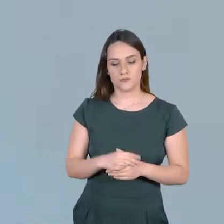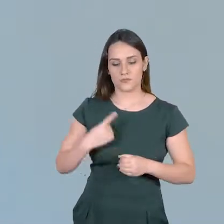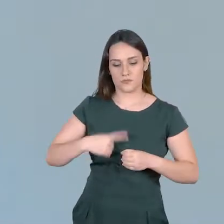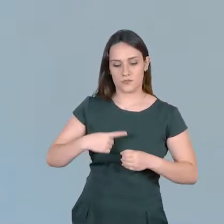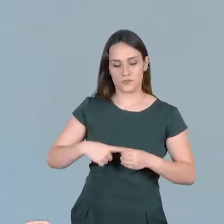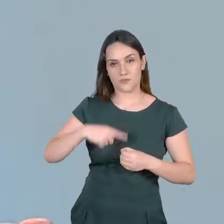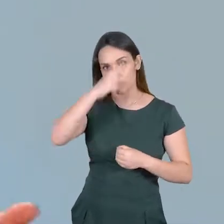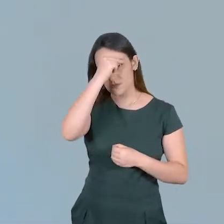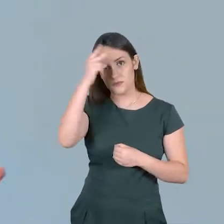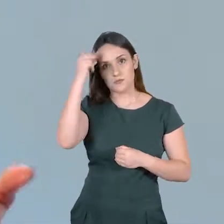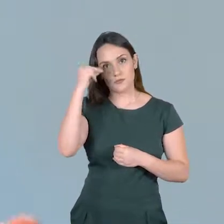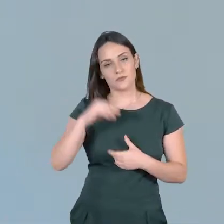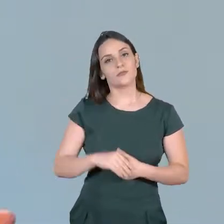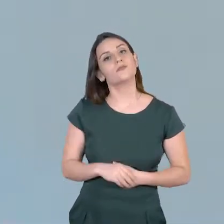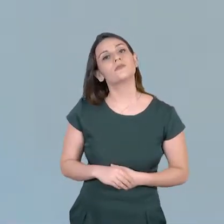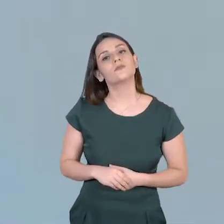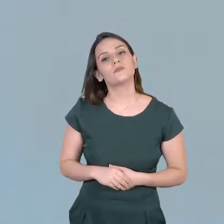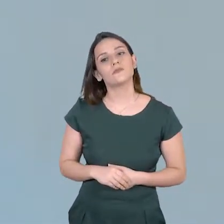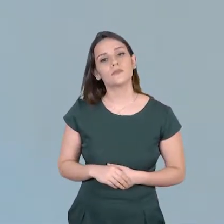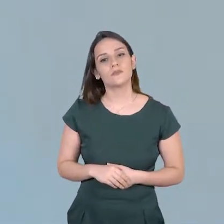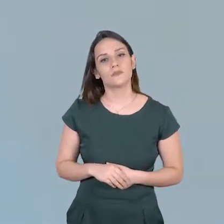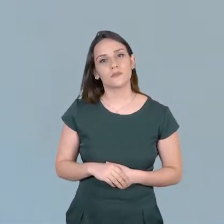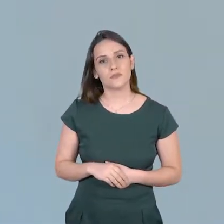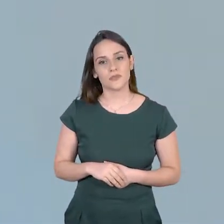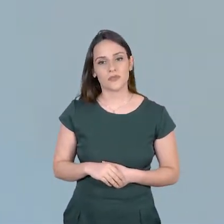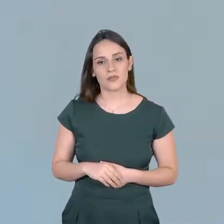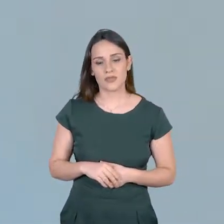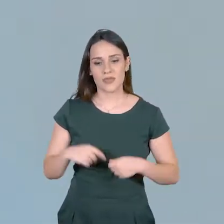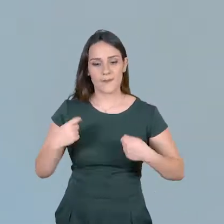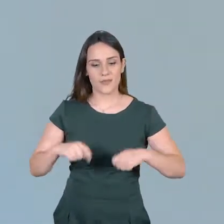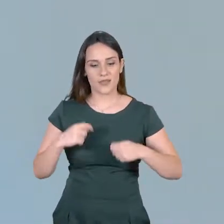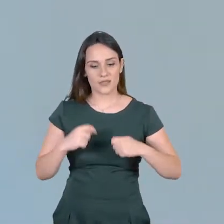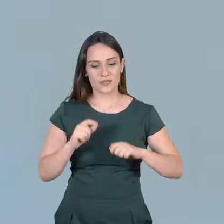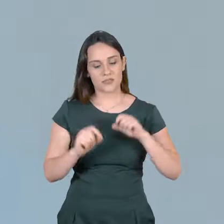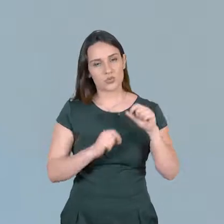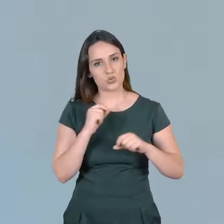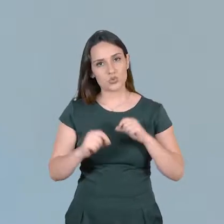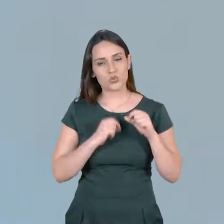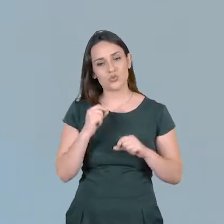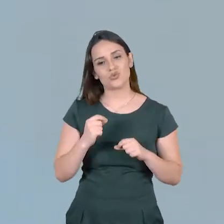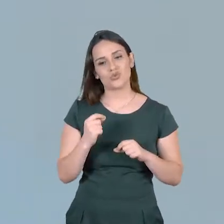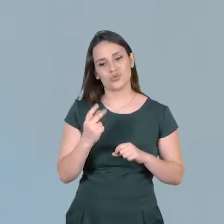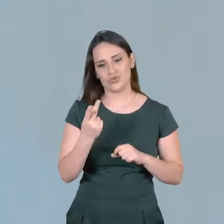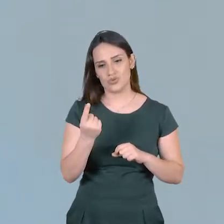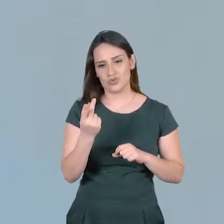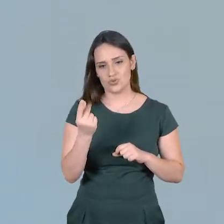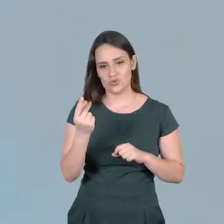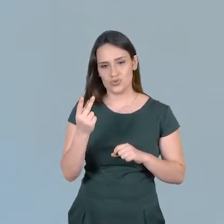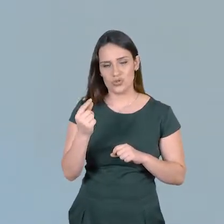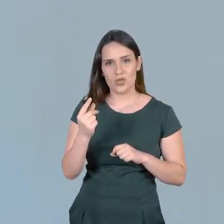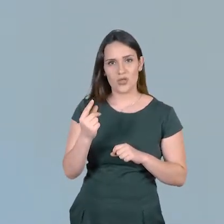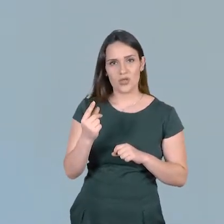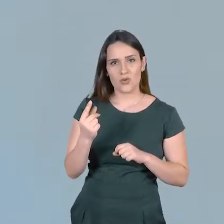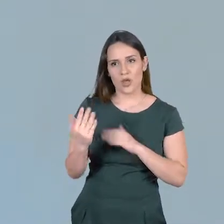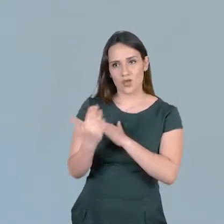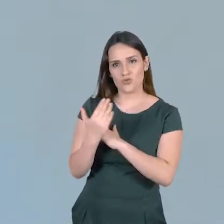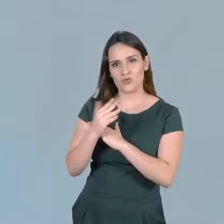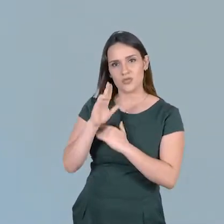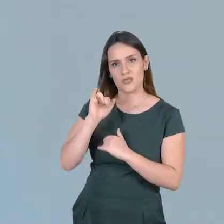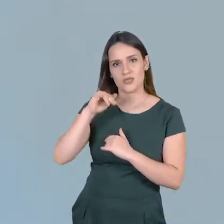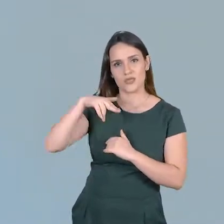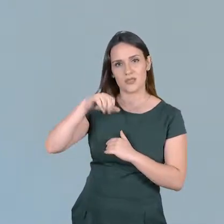si, que sobrevive muito às custas também da concessão desses benefícios previdenciários. A gente sempre